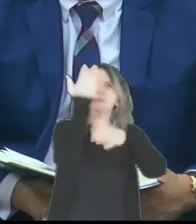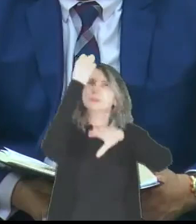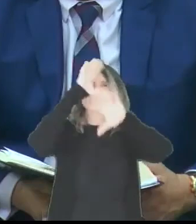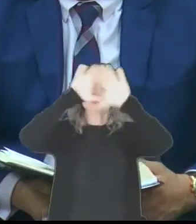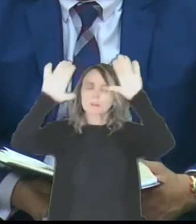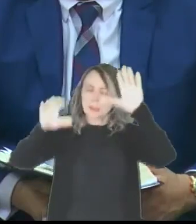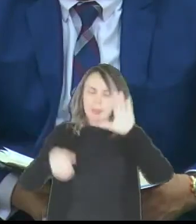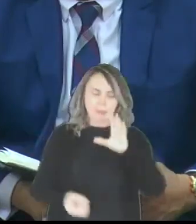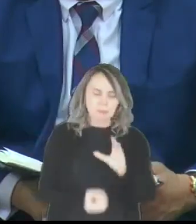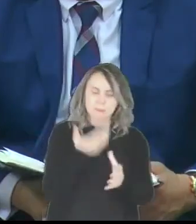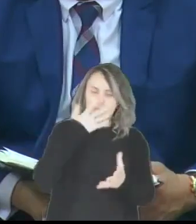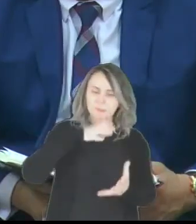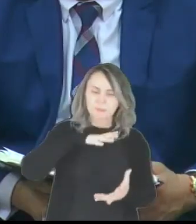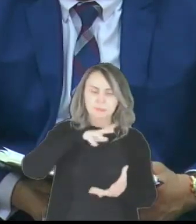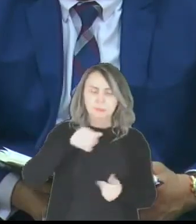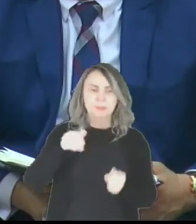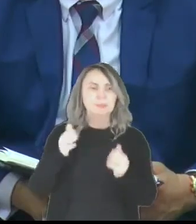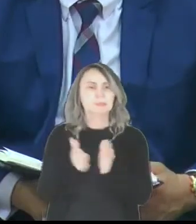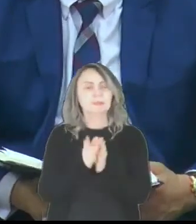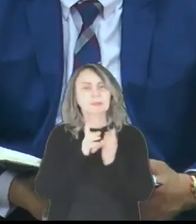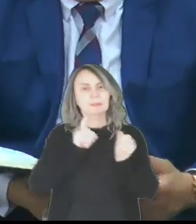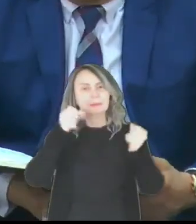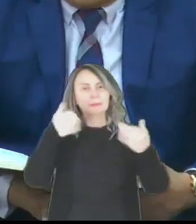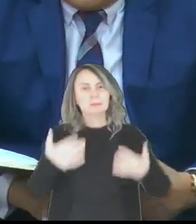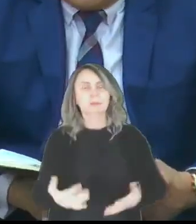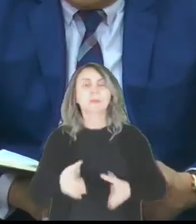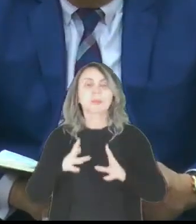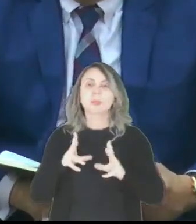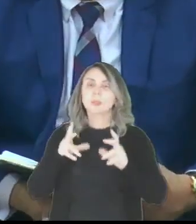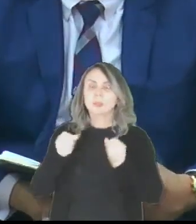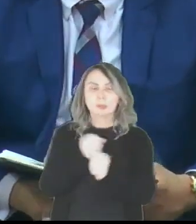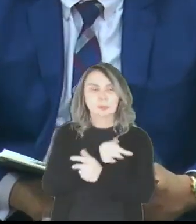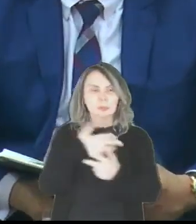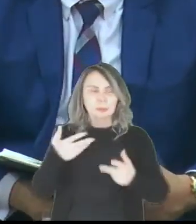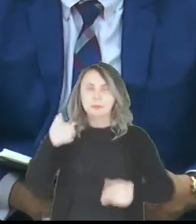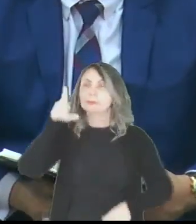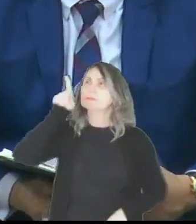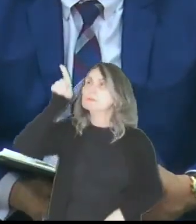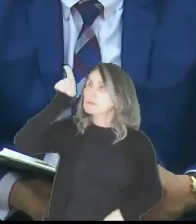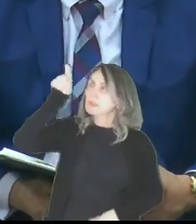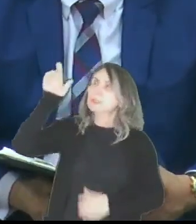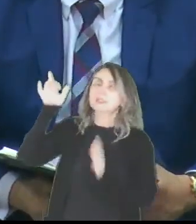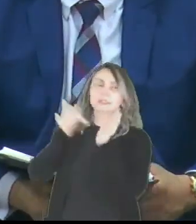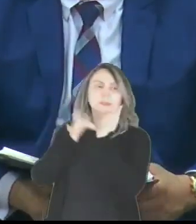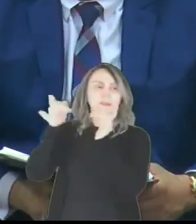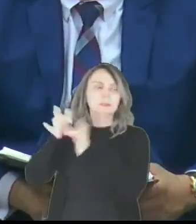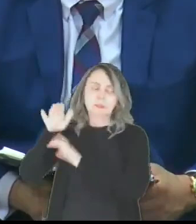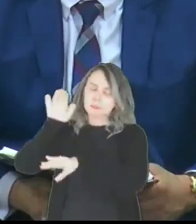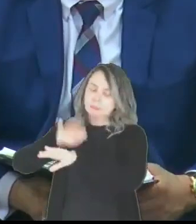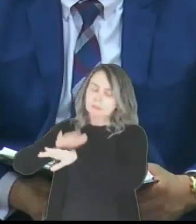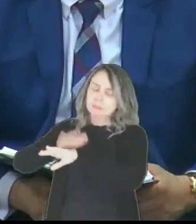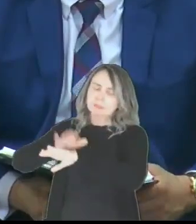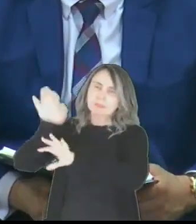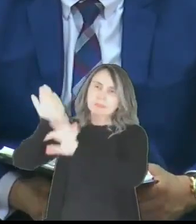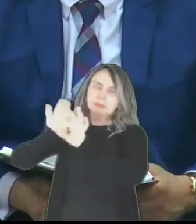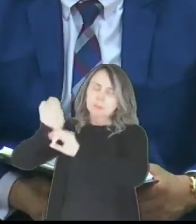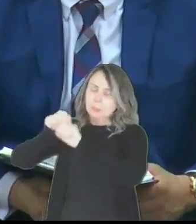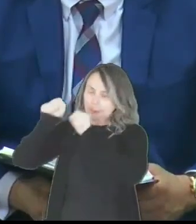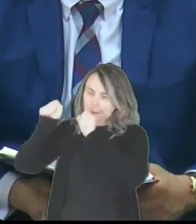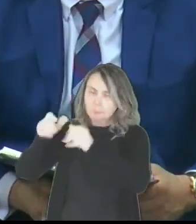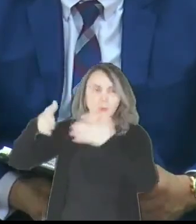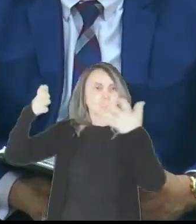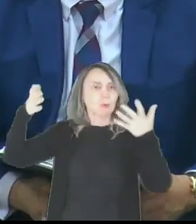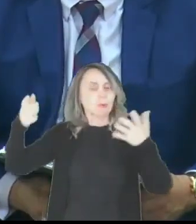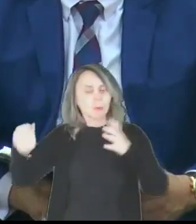que todas as coisas foram feitas por ele, e sem ele nada do que foi feito se